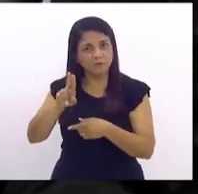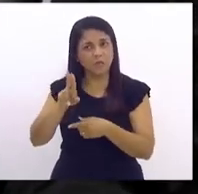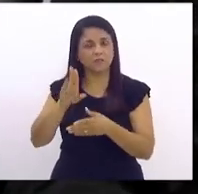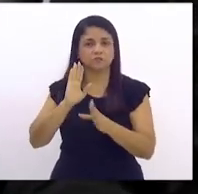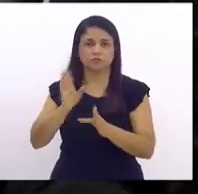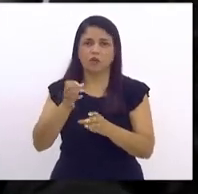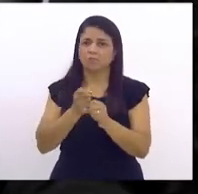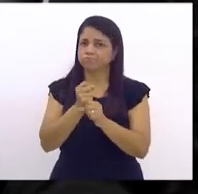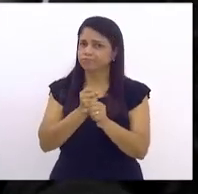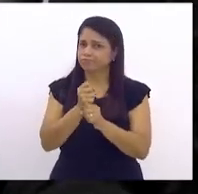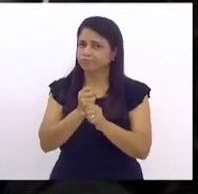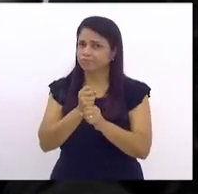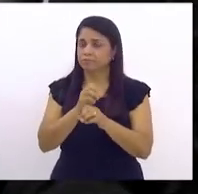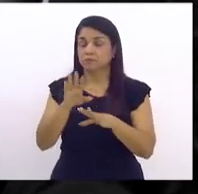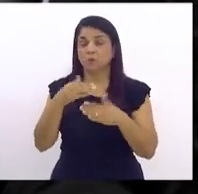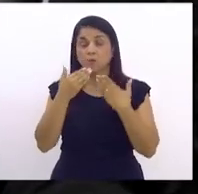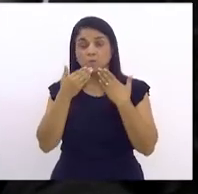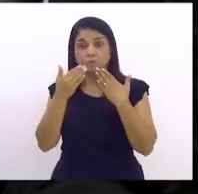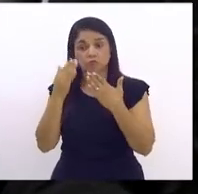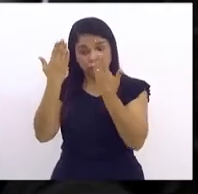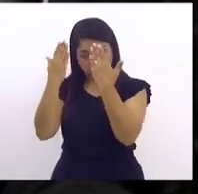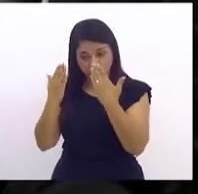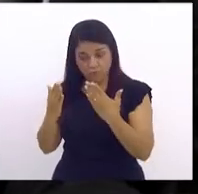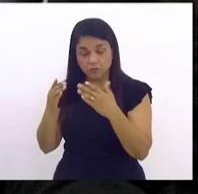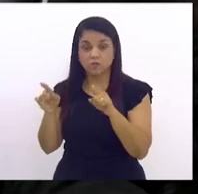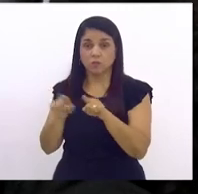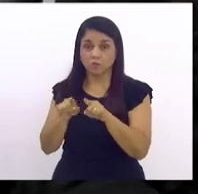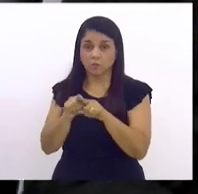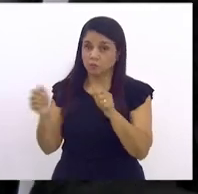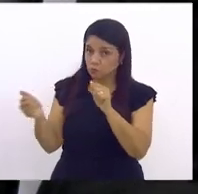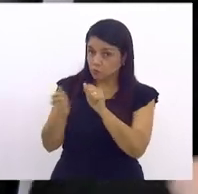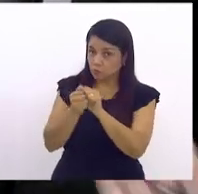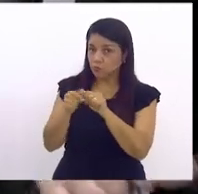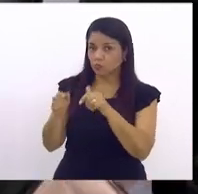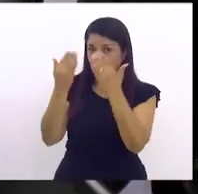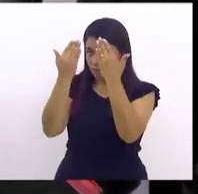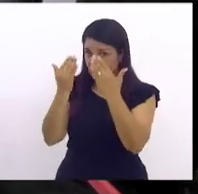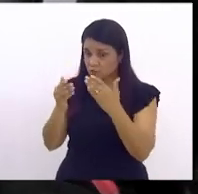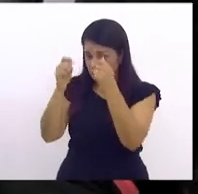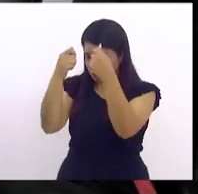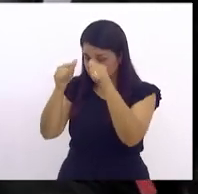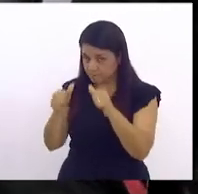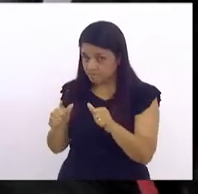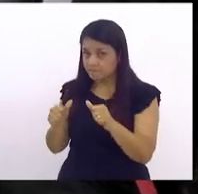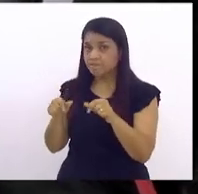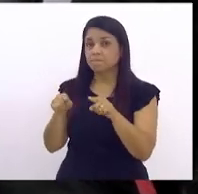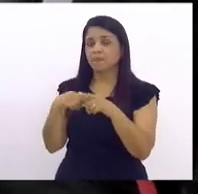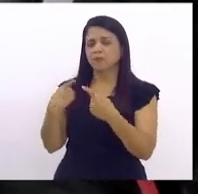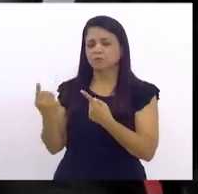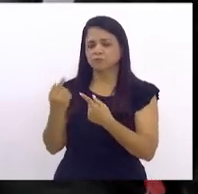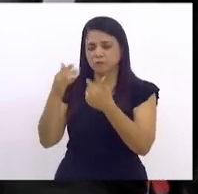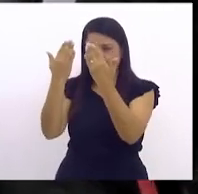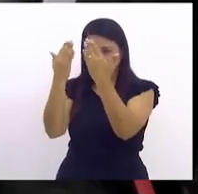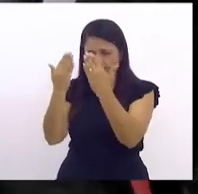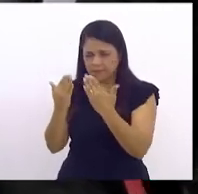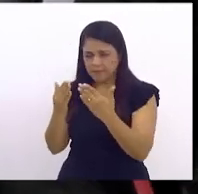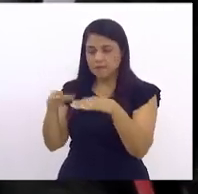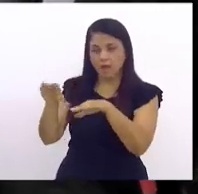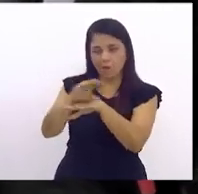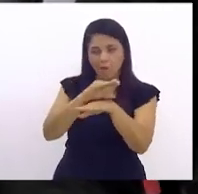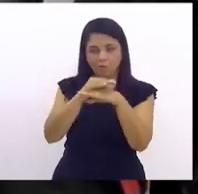eu acho que o pedido de vista do deputado Mink, que eu queria também pedir em conjunto, é porque, obviamente, que a gente vai analisar a